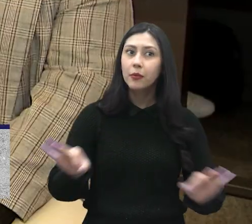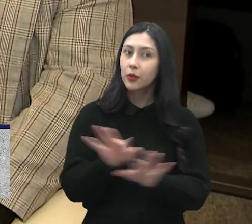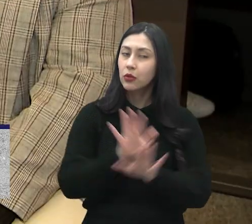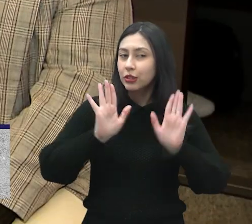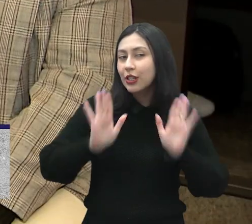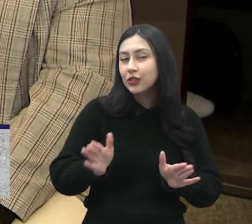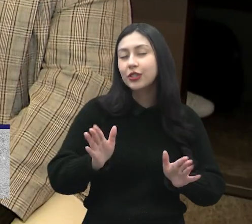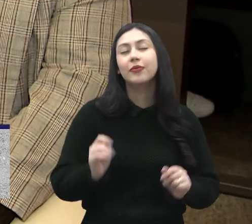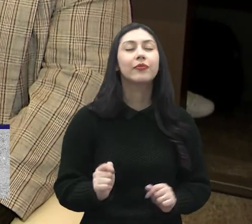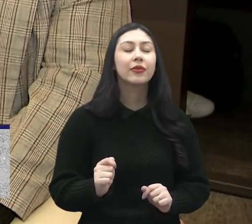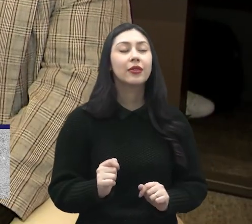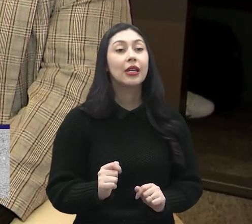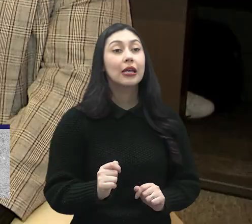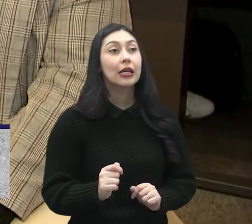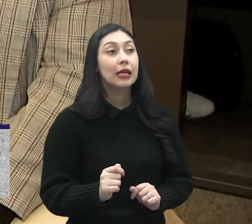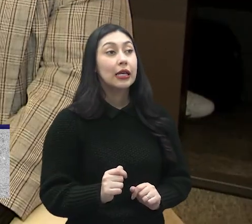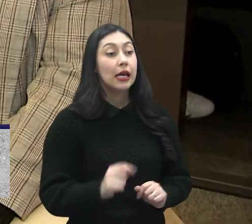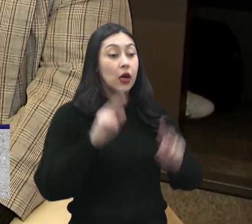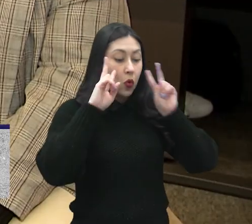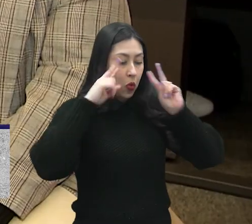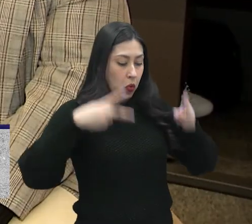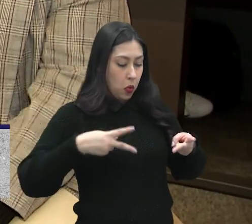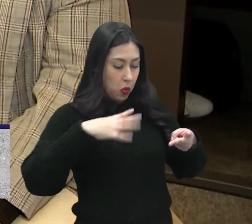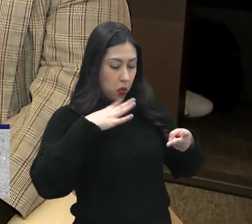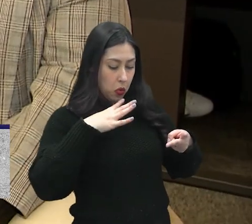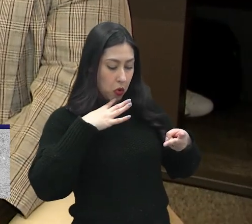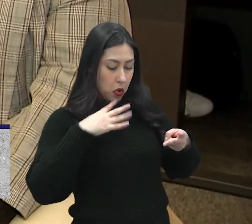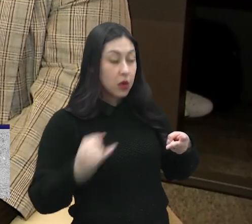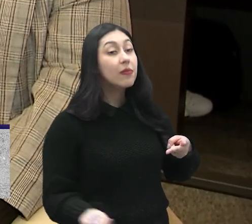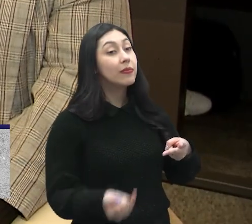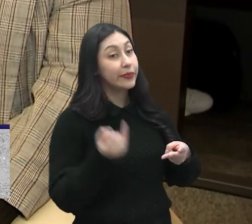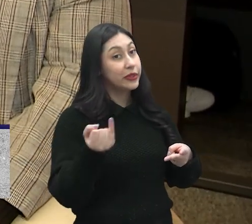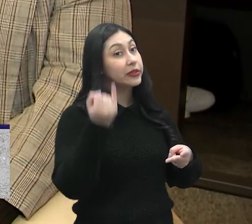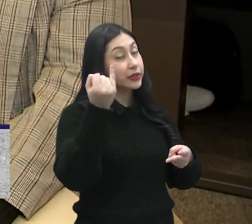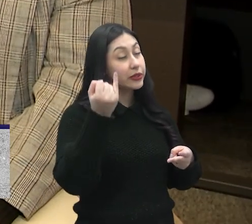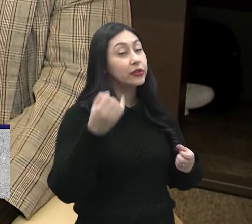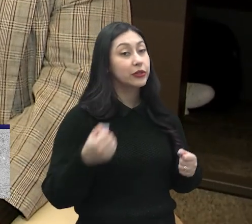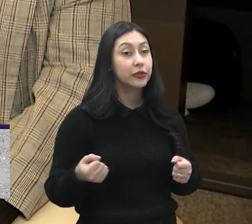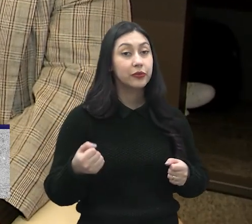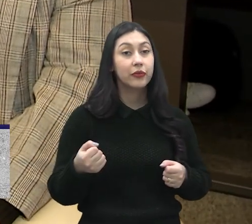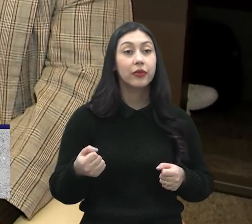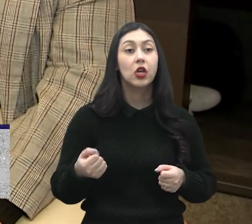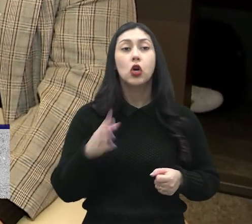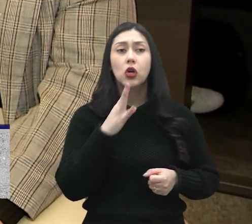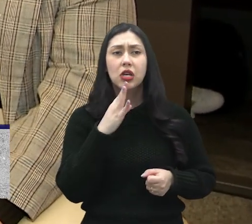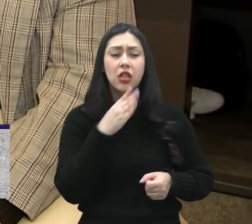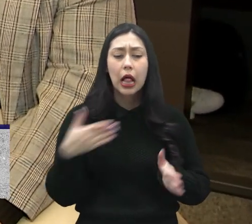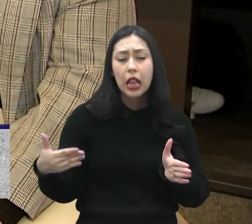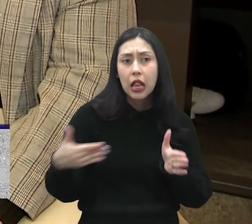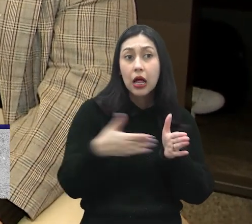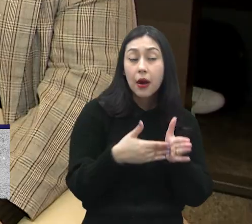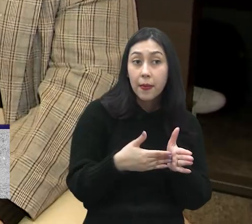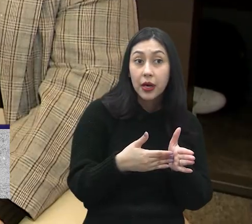momento. A gente parte do princípio de que o autoconhecimento é importante, né? Então, eu saber minhas limitações,